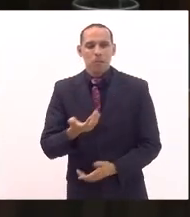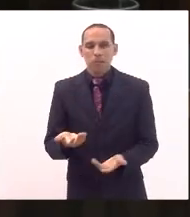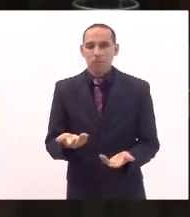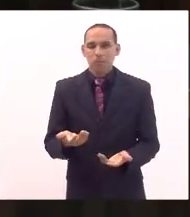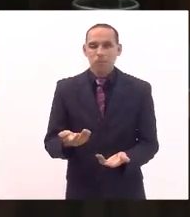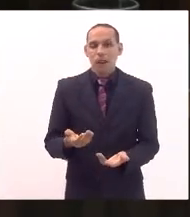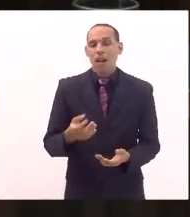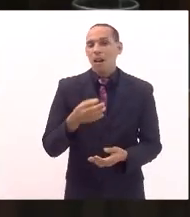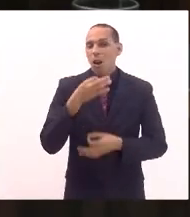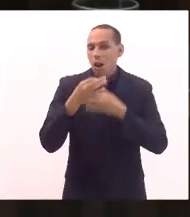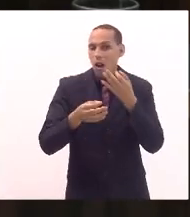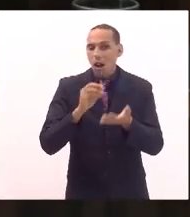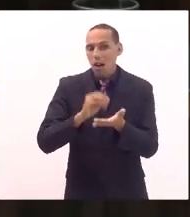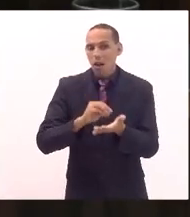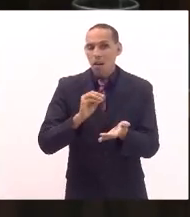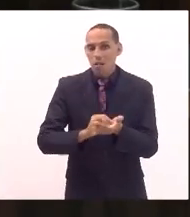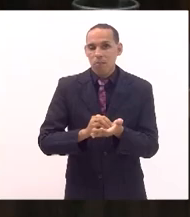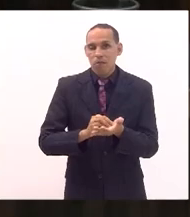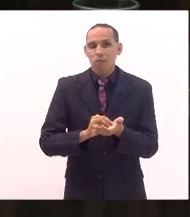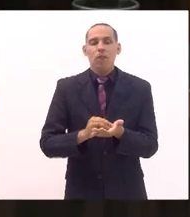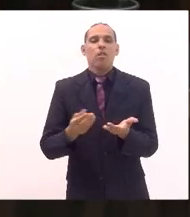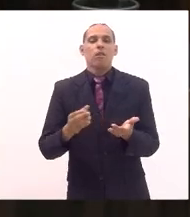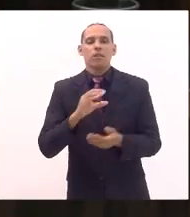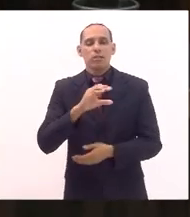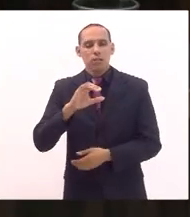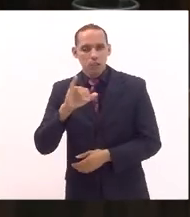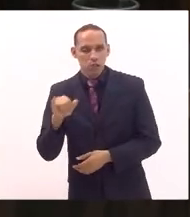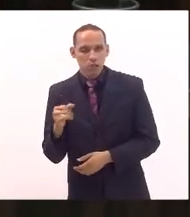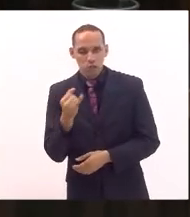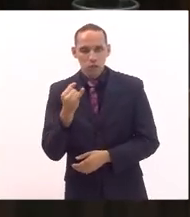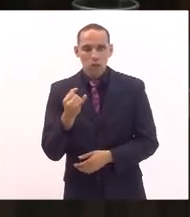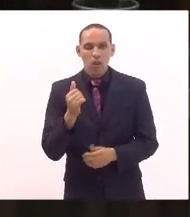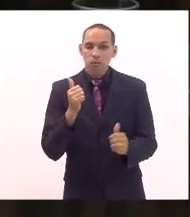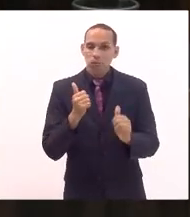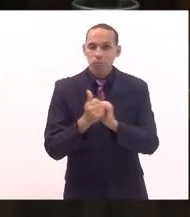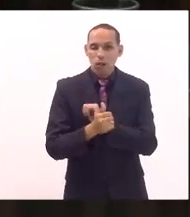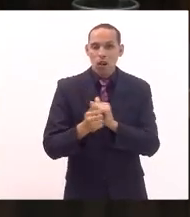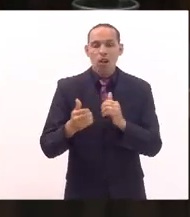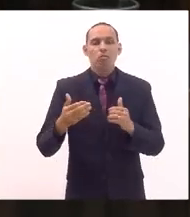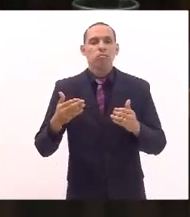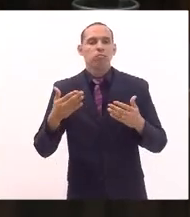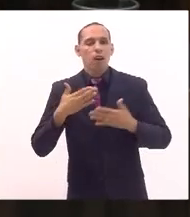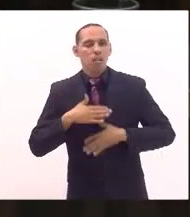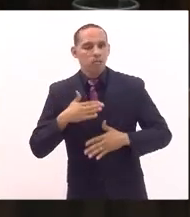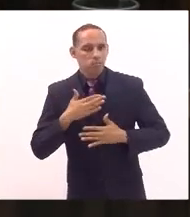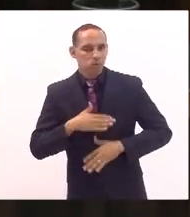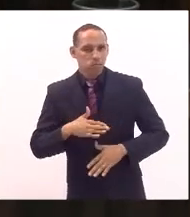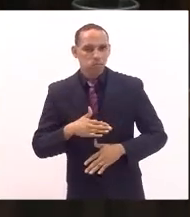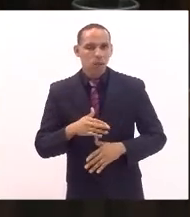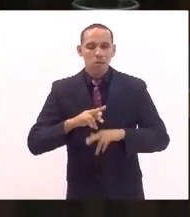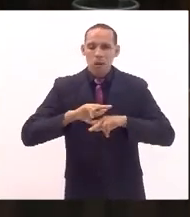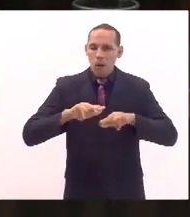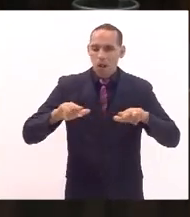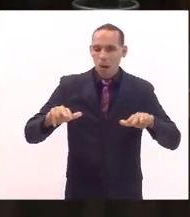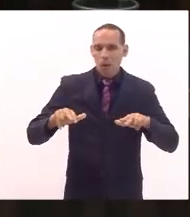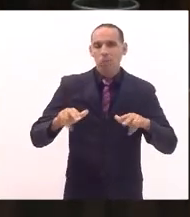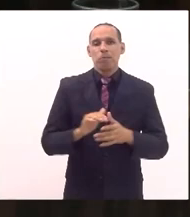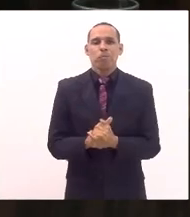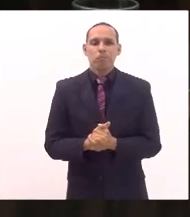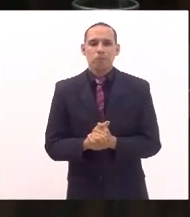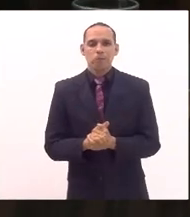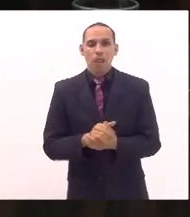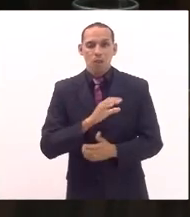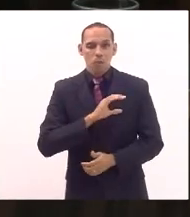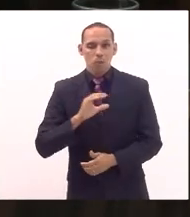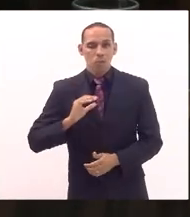condição Justiça de esporte e lazer de assuntos municipais e desenvolvimento Regional de orçamento Finanças fiscalização financeira e controle para emitir parecer pela comissão